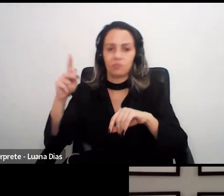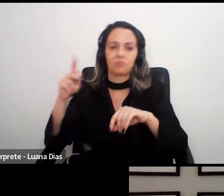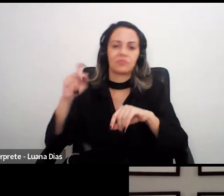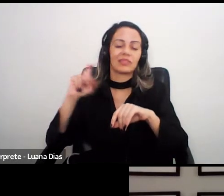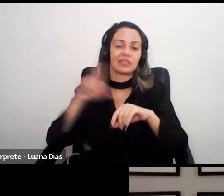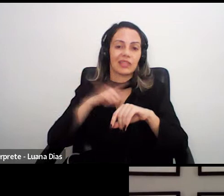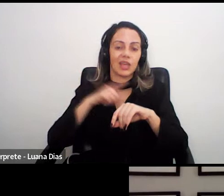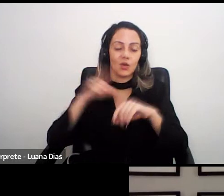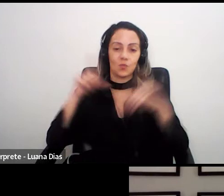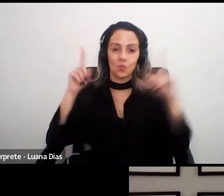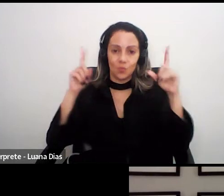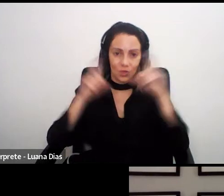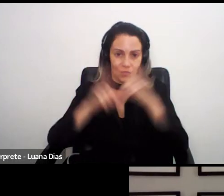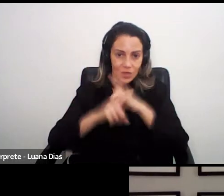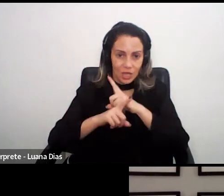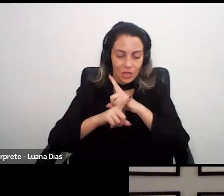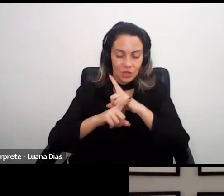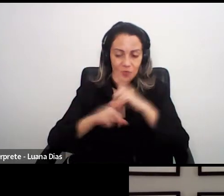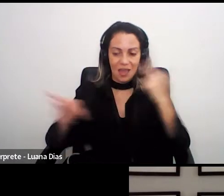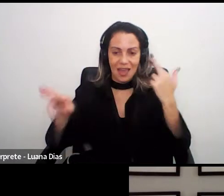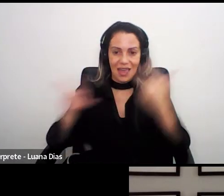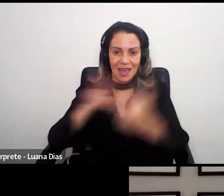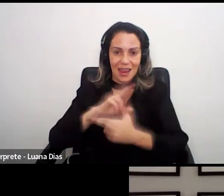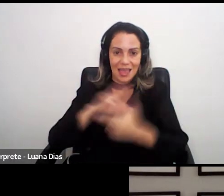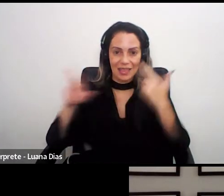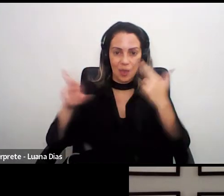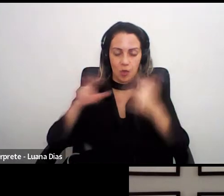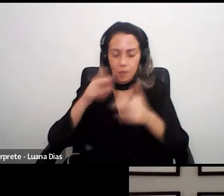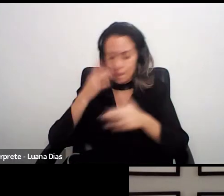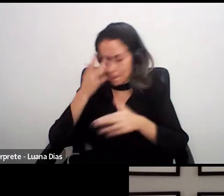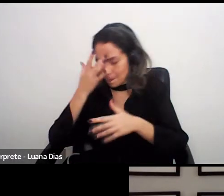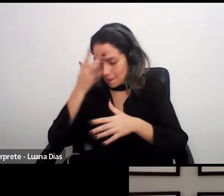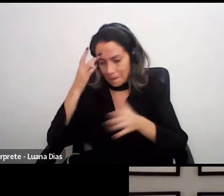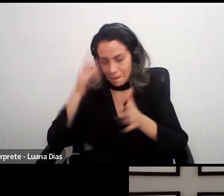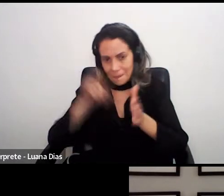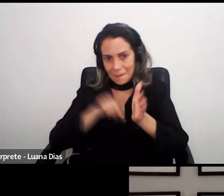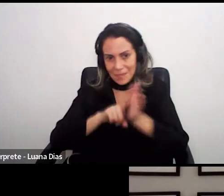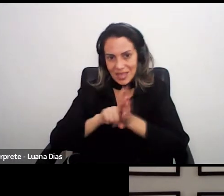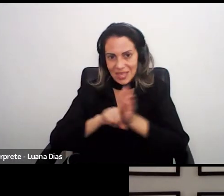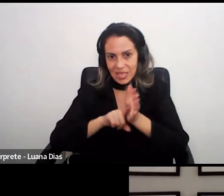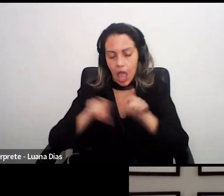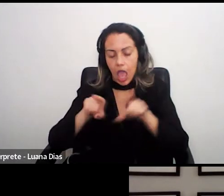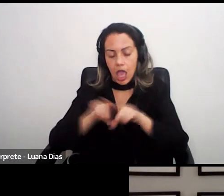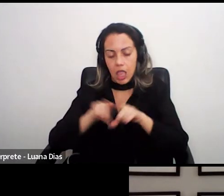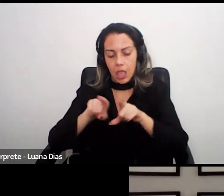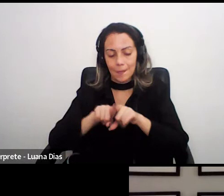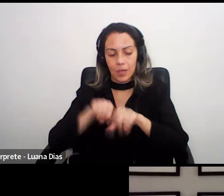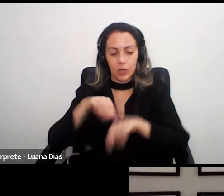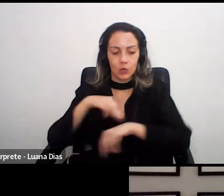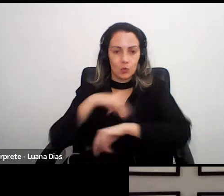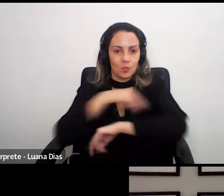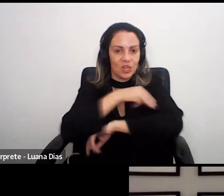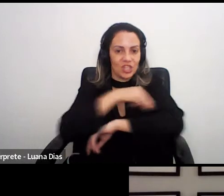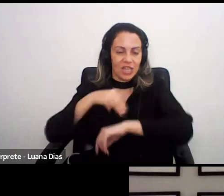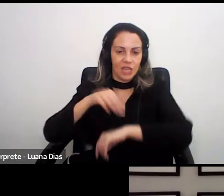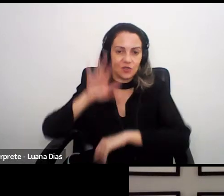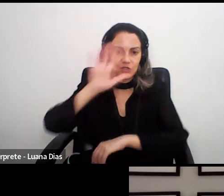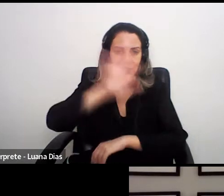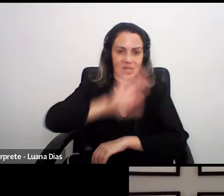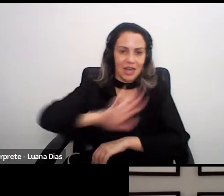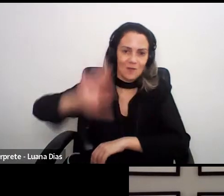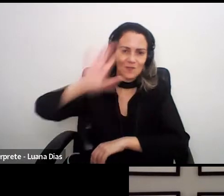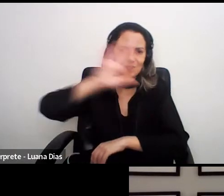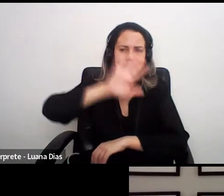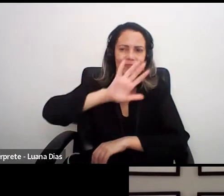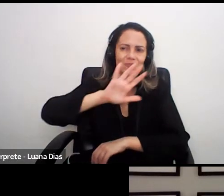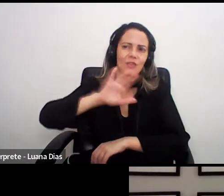interlocução do pesquisador com o magistrado de um modo geral. Então, o que, que nós percebemos? Que um alto índice,